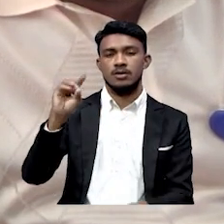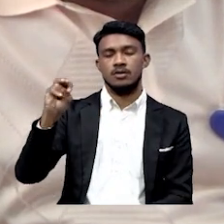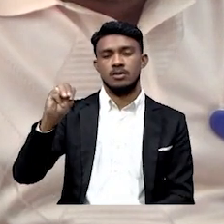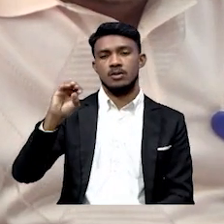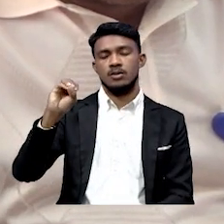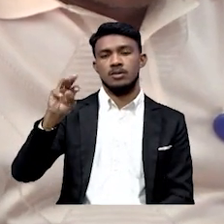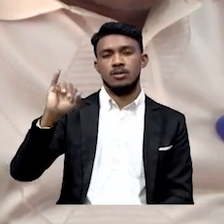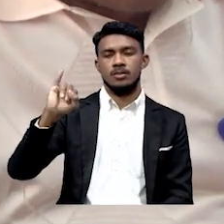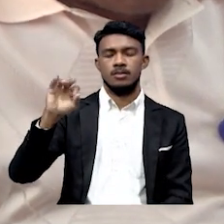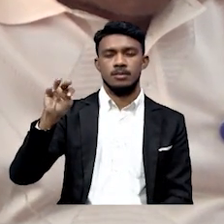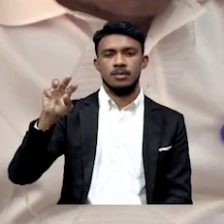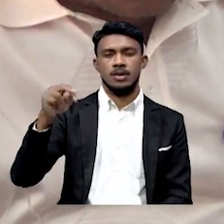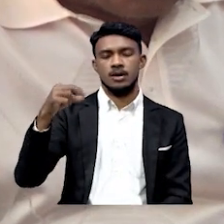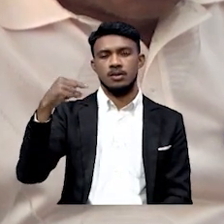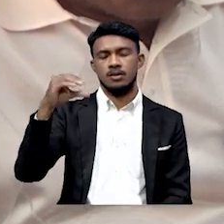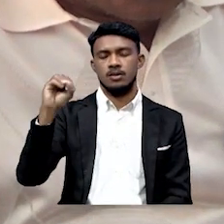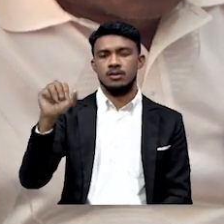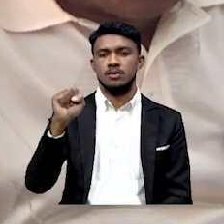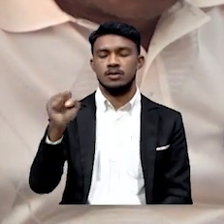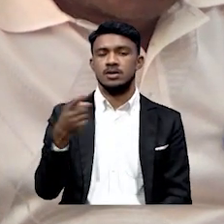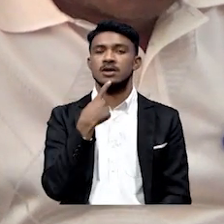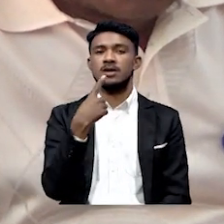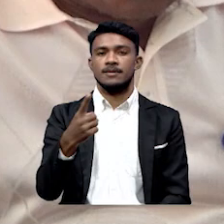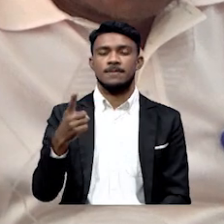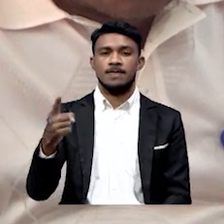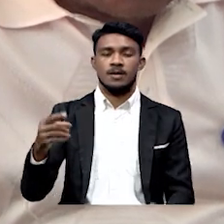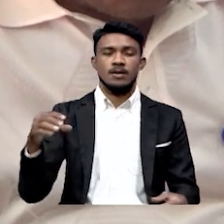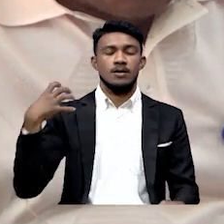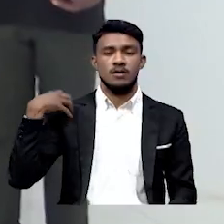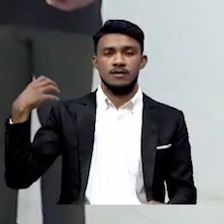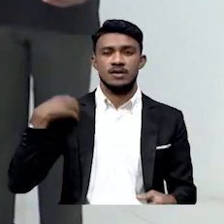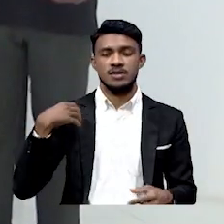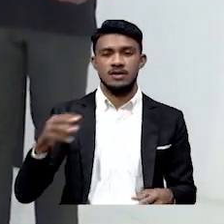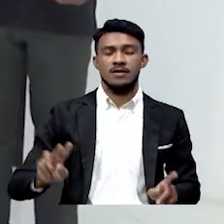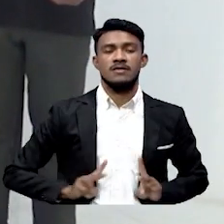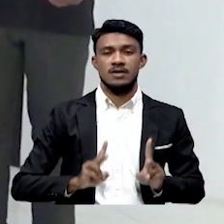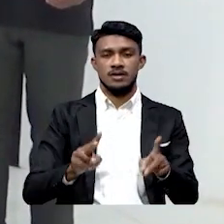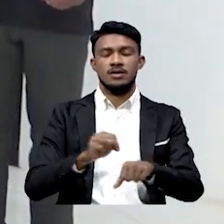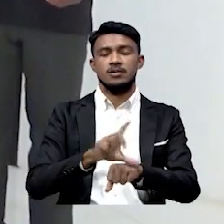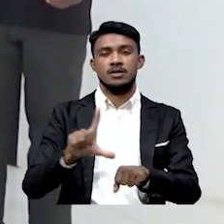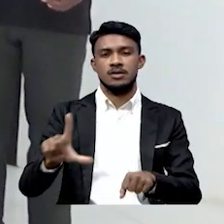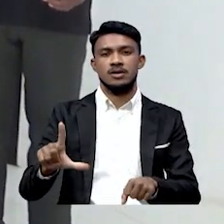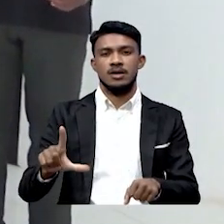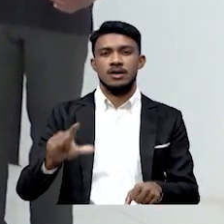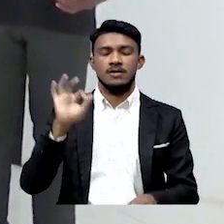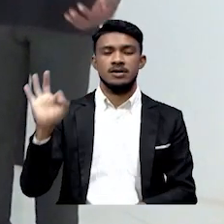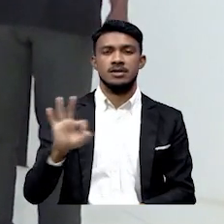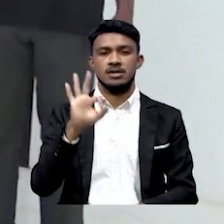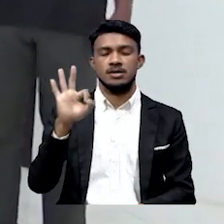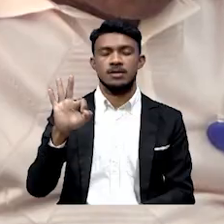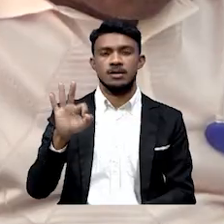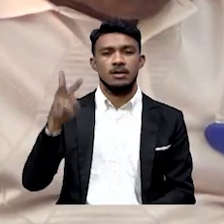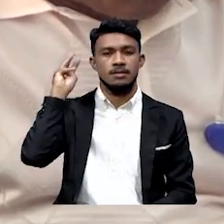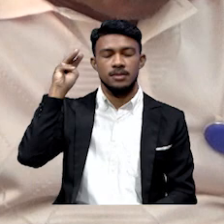declaração, né? Liu-se conferência imprensa e edifício Conselho dos Combatentes da Libertação Nacional, sexta semana, né?